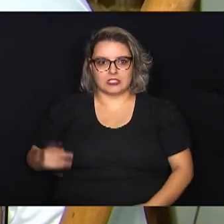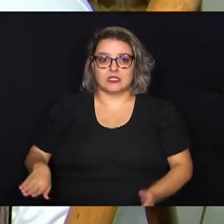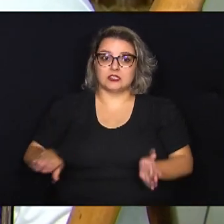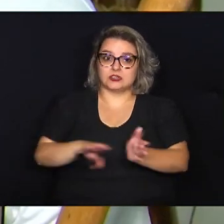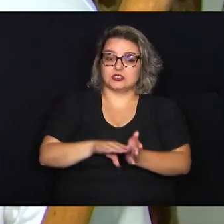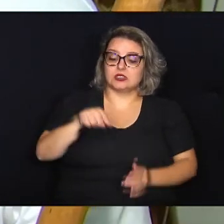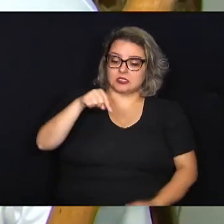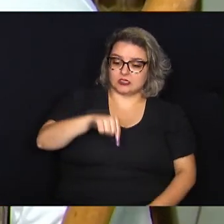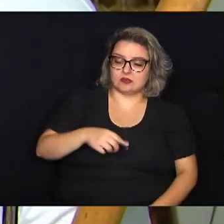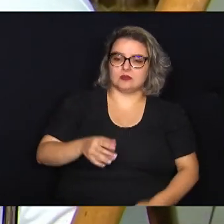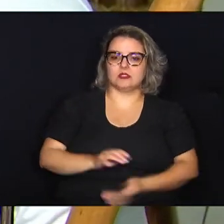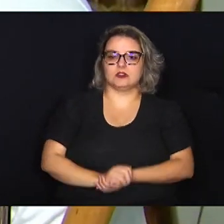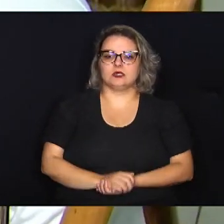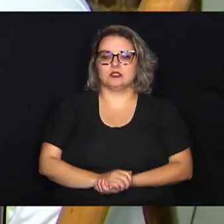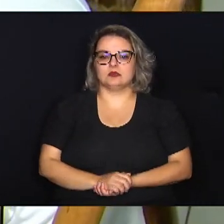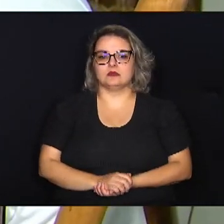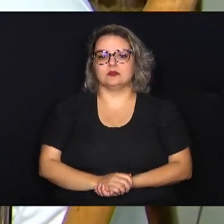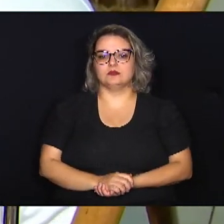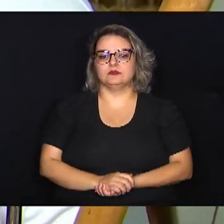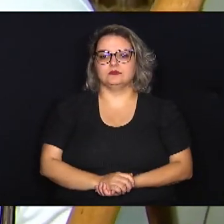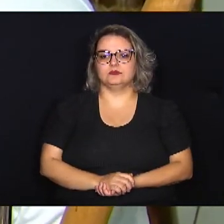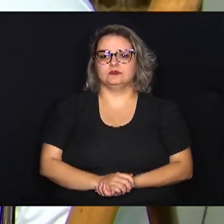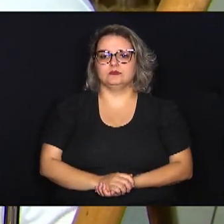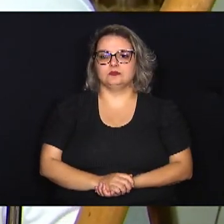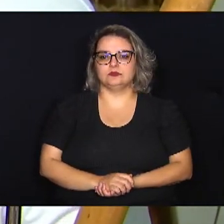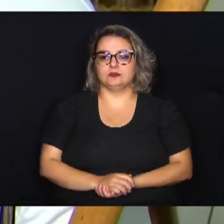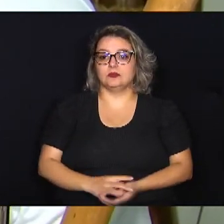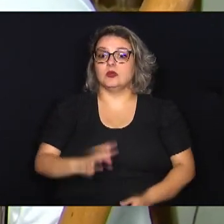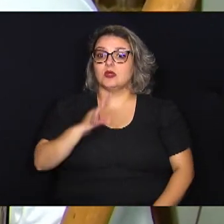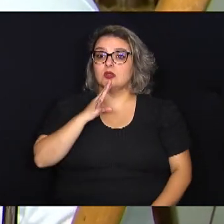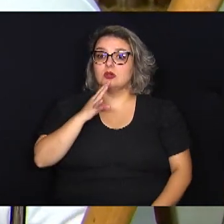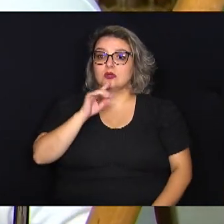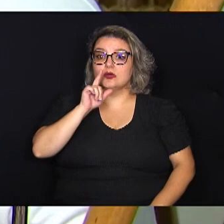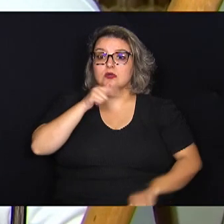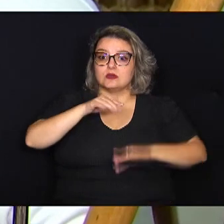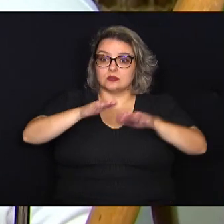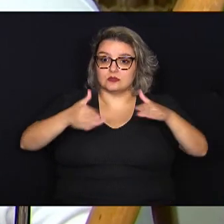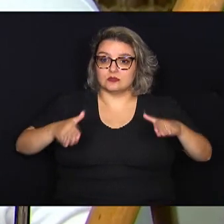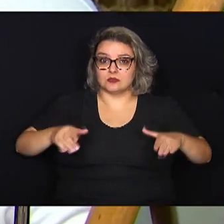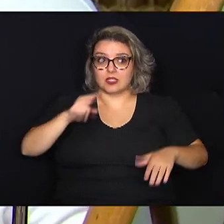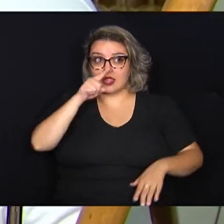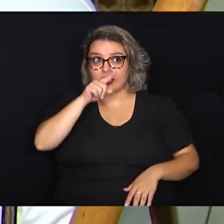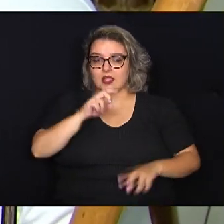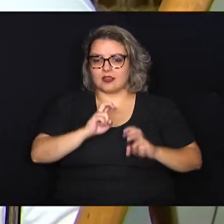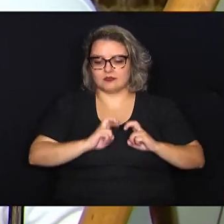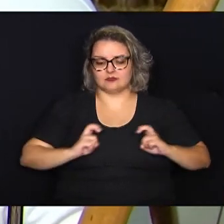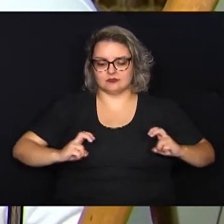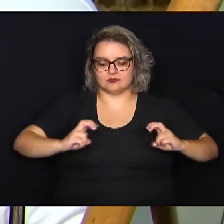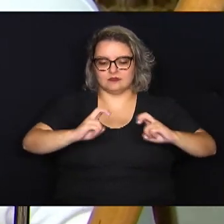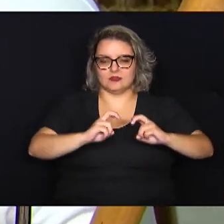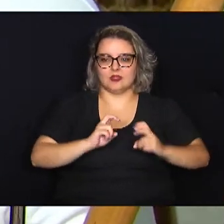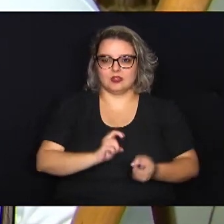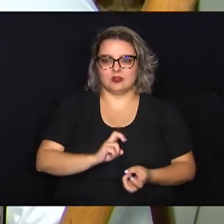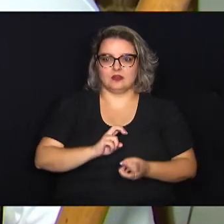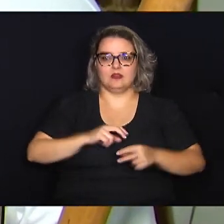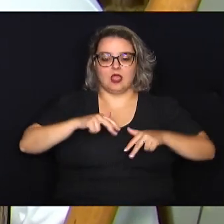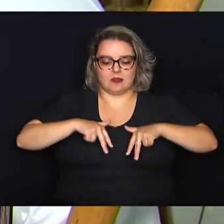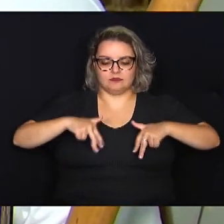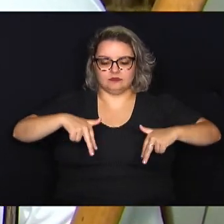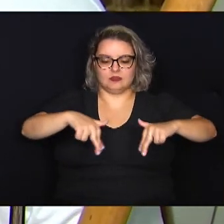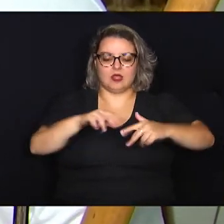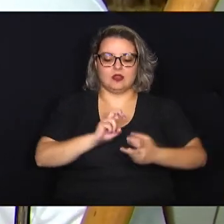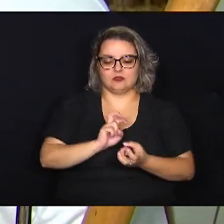aqui, eu fui conhecer a praia e lá conheci uma roda de capoeira, que se tornou minha grande paixão. E daí eu cheguei